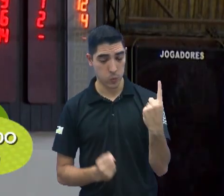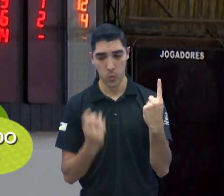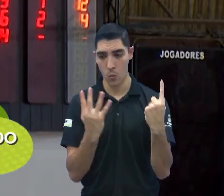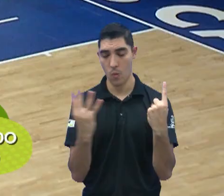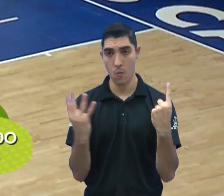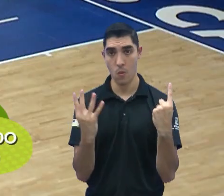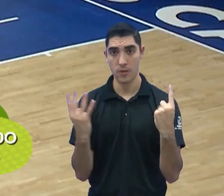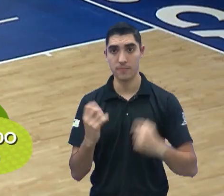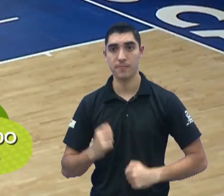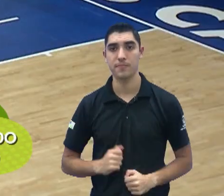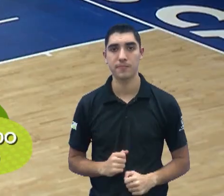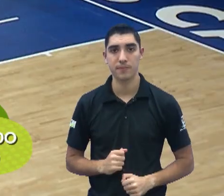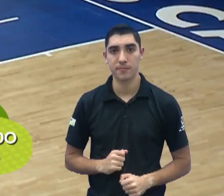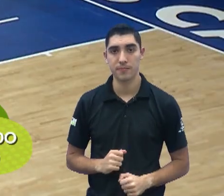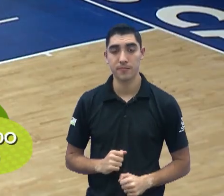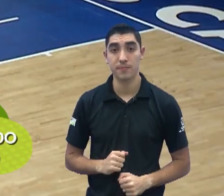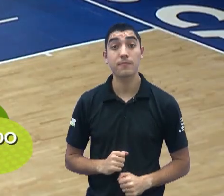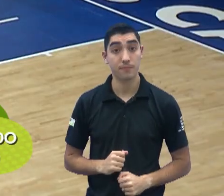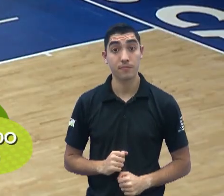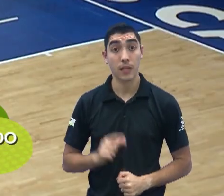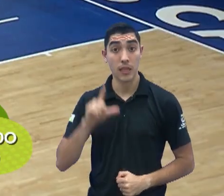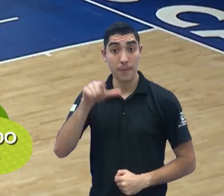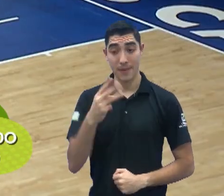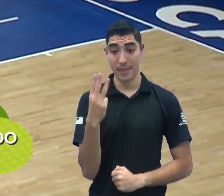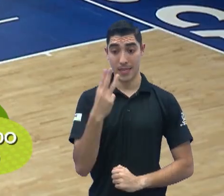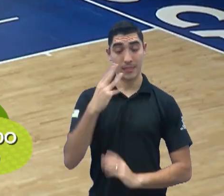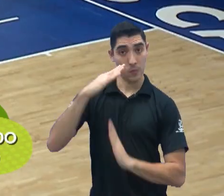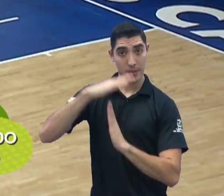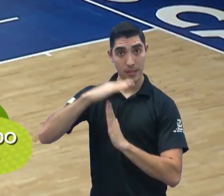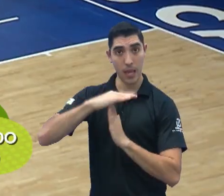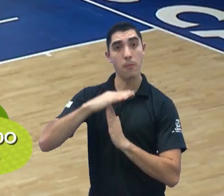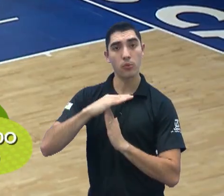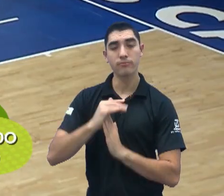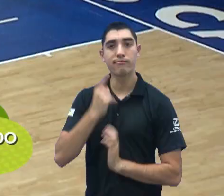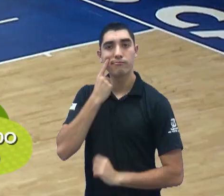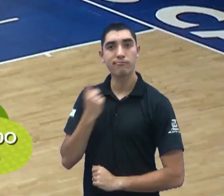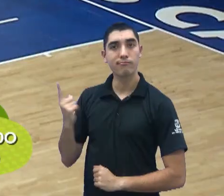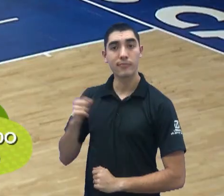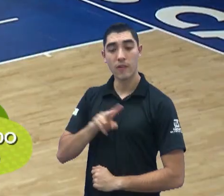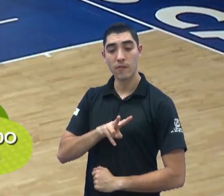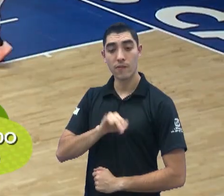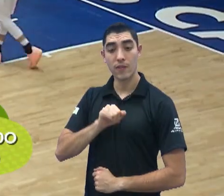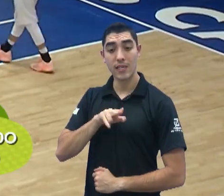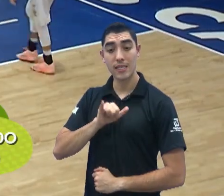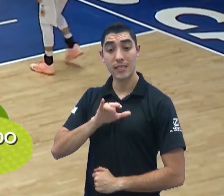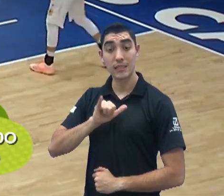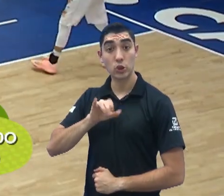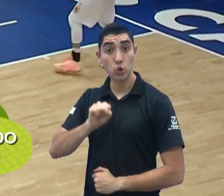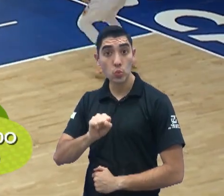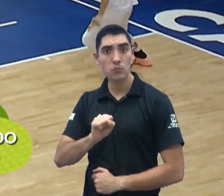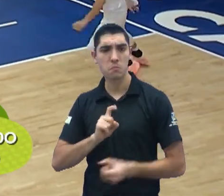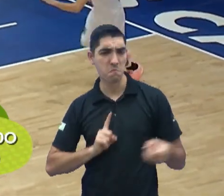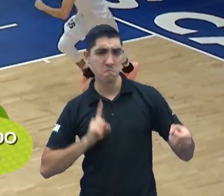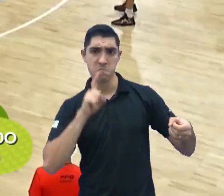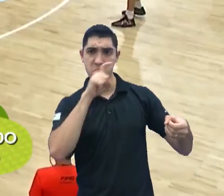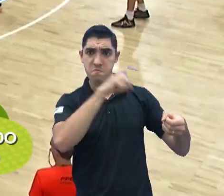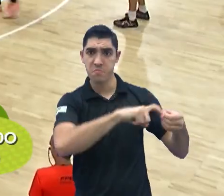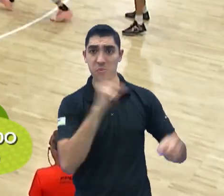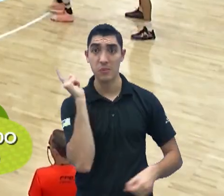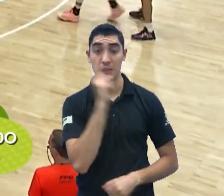51-44. O retorno dos vestiários começou com o Vinícius chamando a responsabilidade. Tensão no